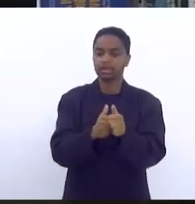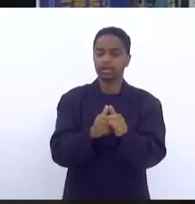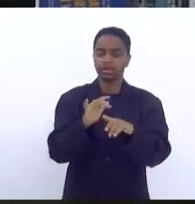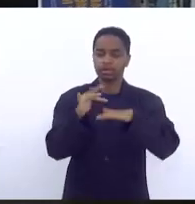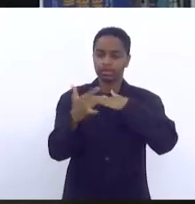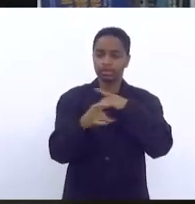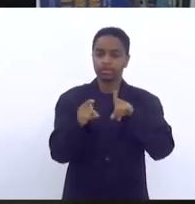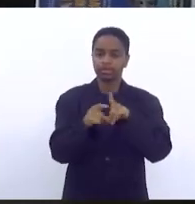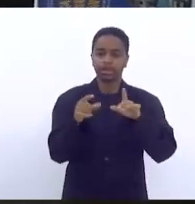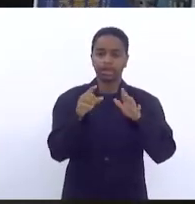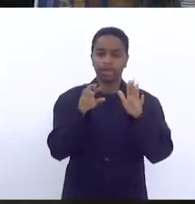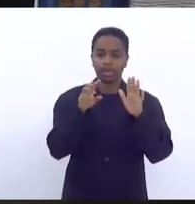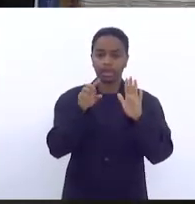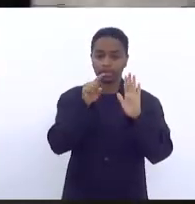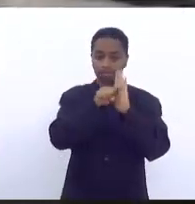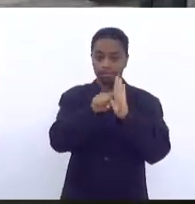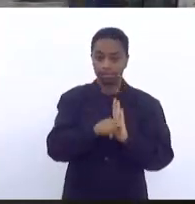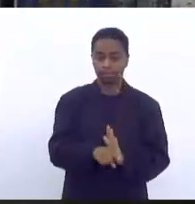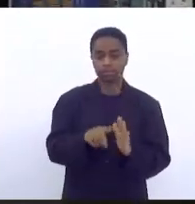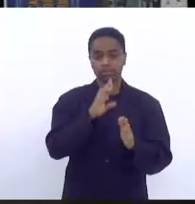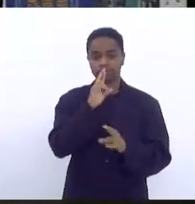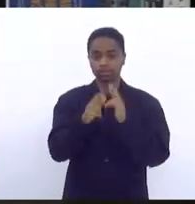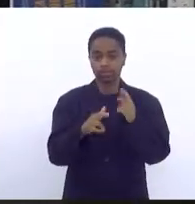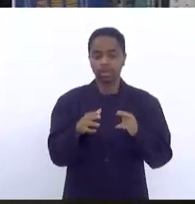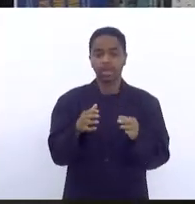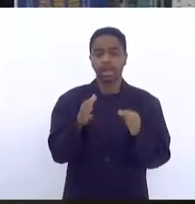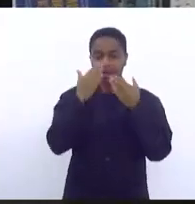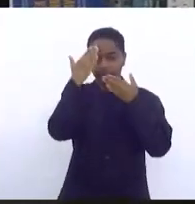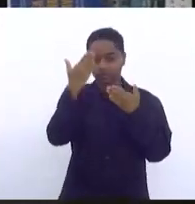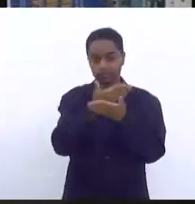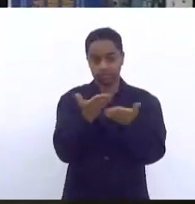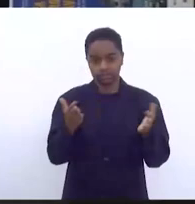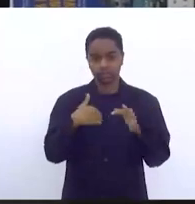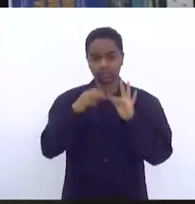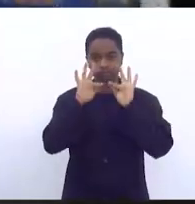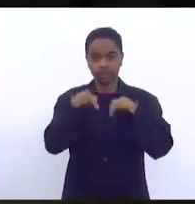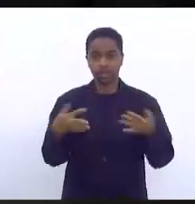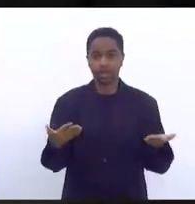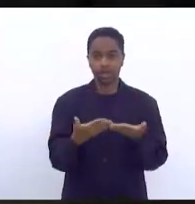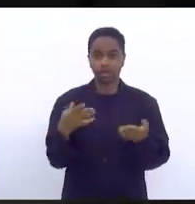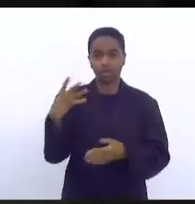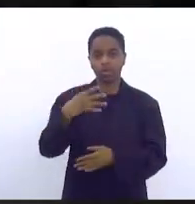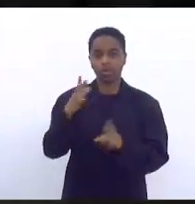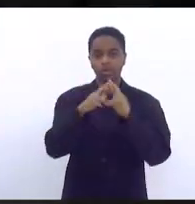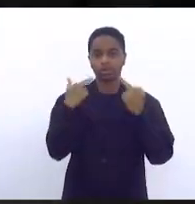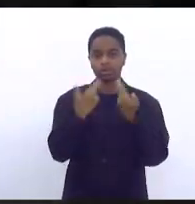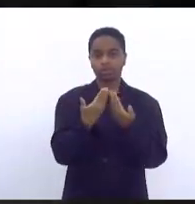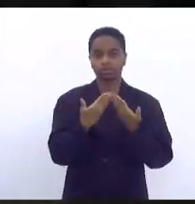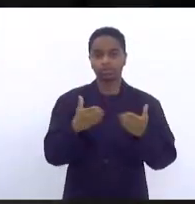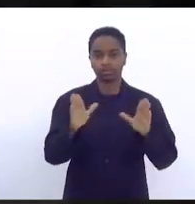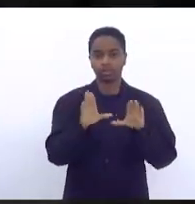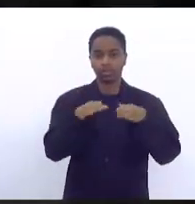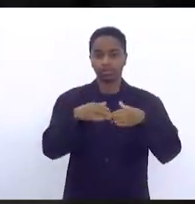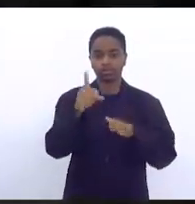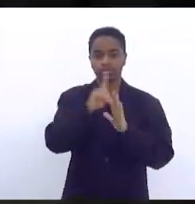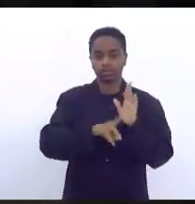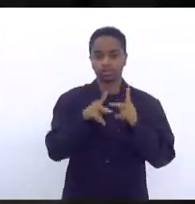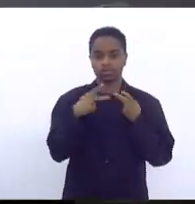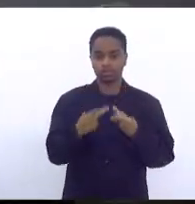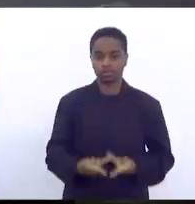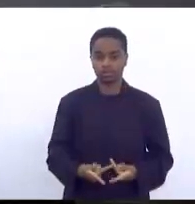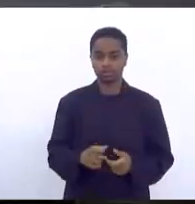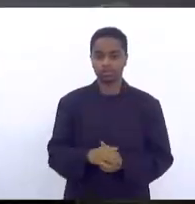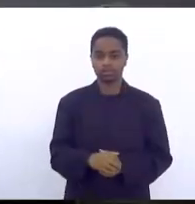formulário agradeço a todos nada mais havendo a tratar dou por encerrada a quarta audiência pública da comissão de direitos